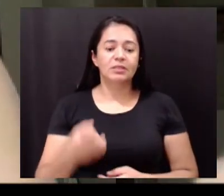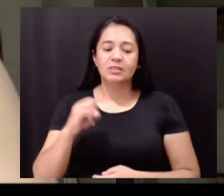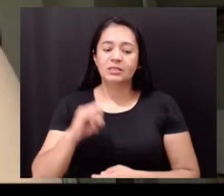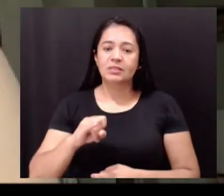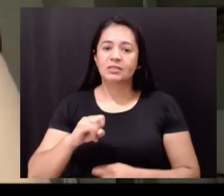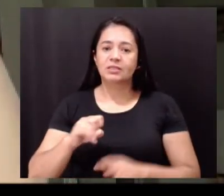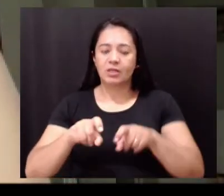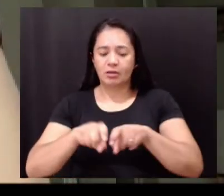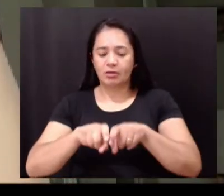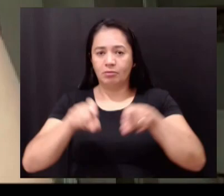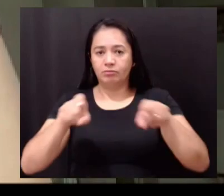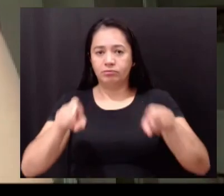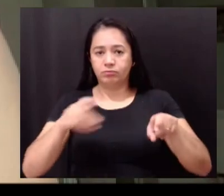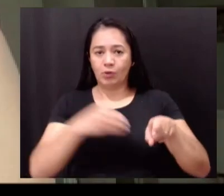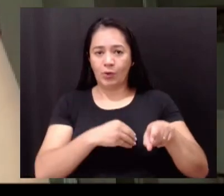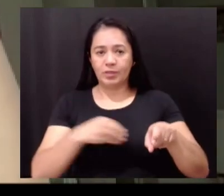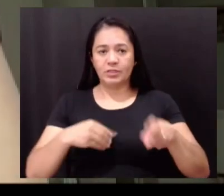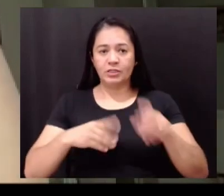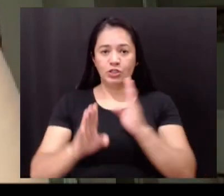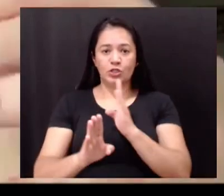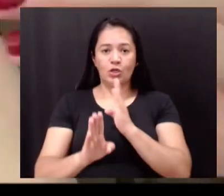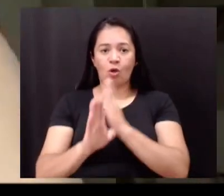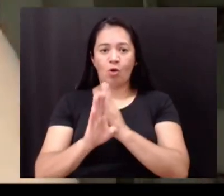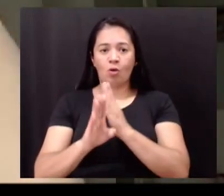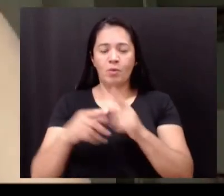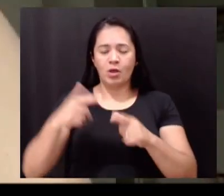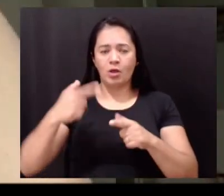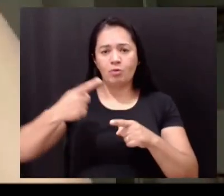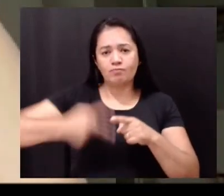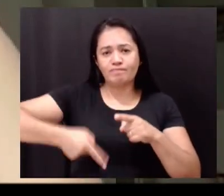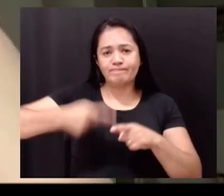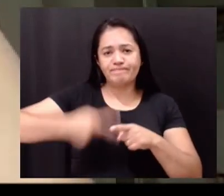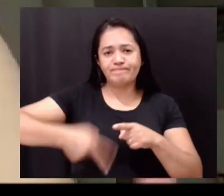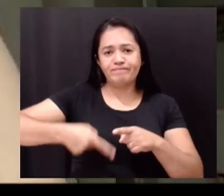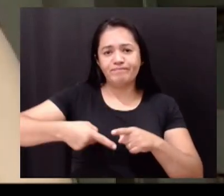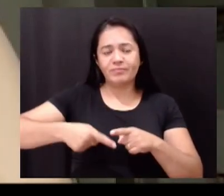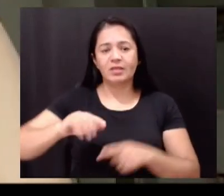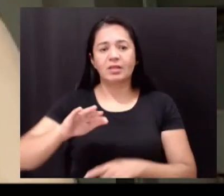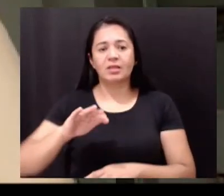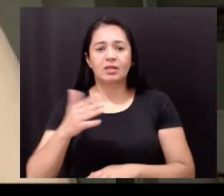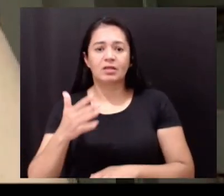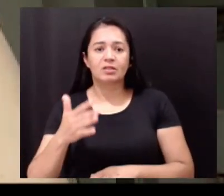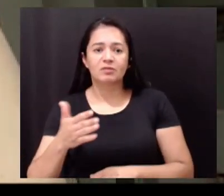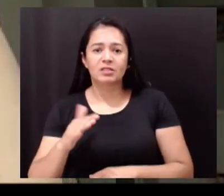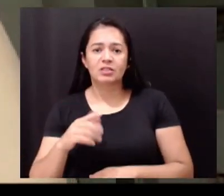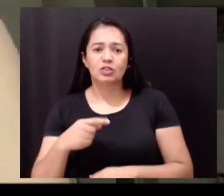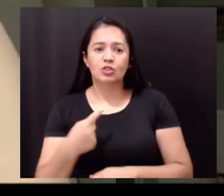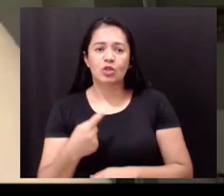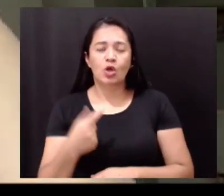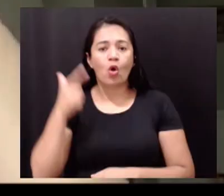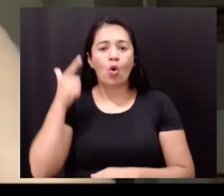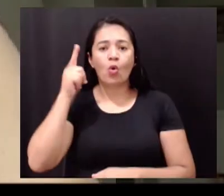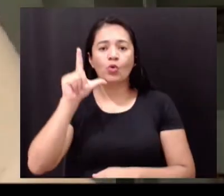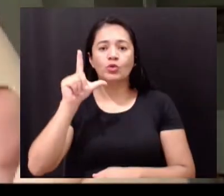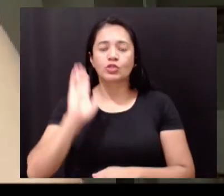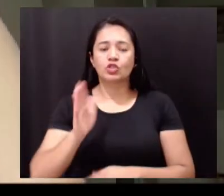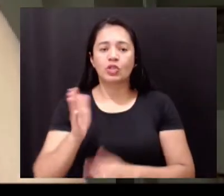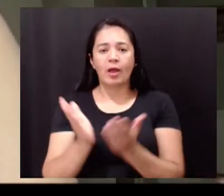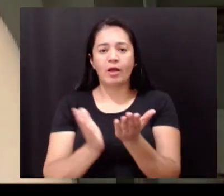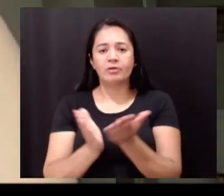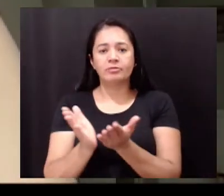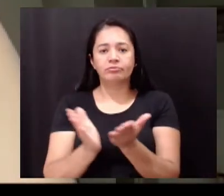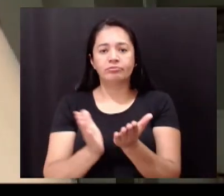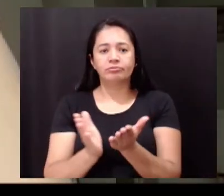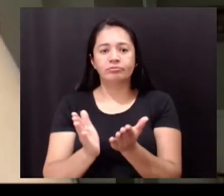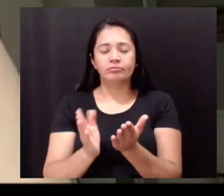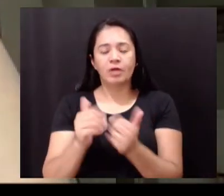e descoberto alguma lesão muito inicial, muitas vezes a gente consegue já tratar ali ou já acompanhar